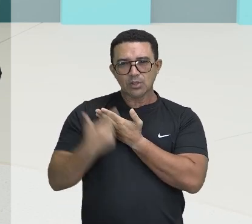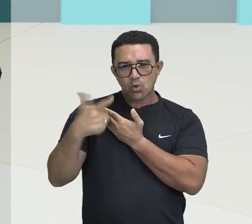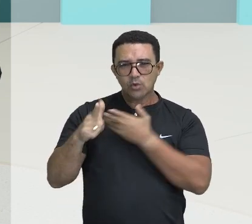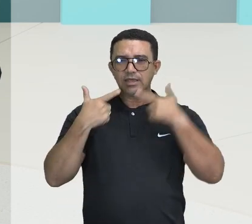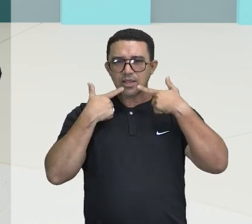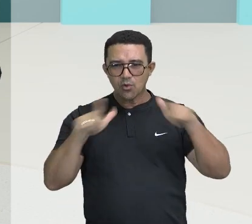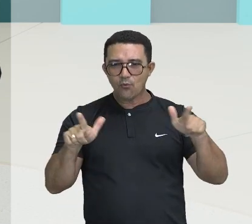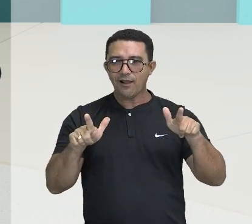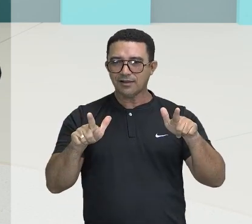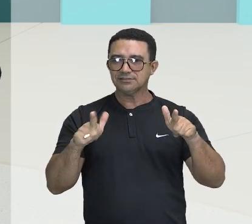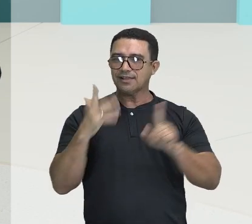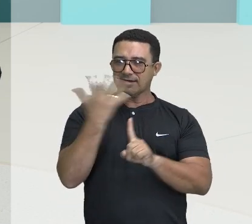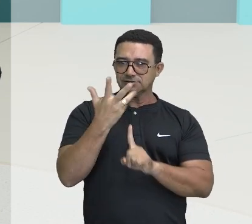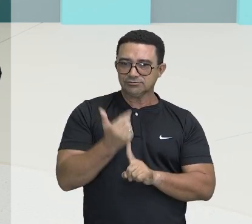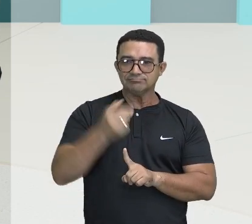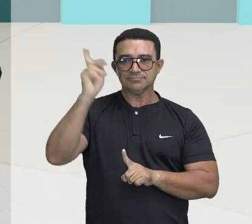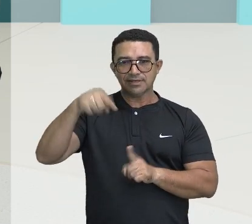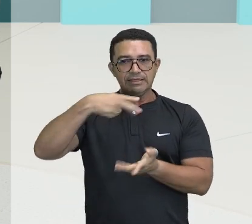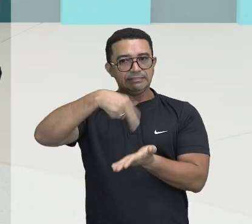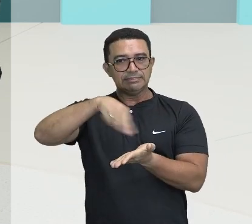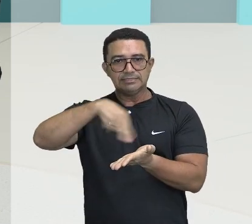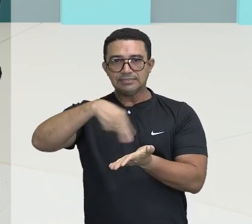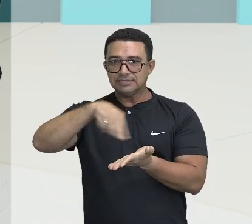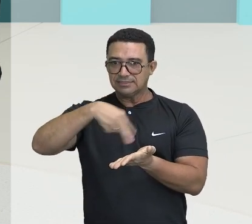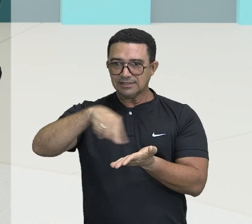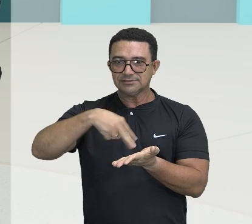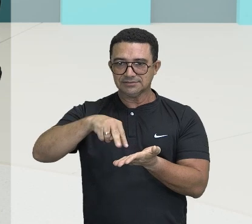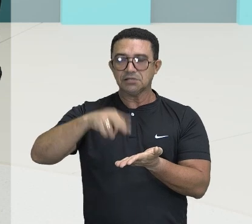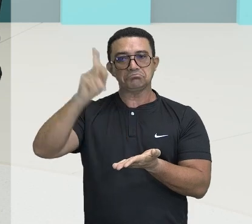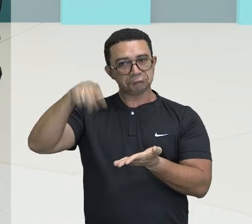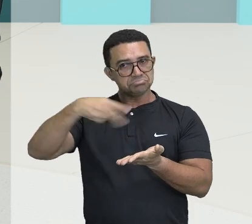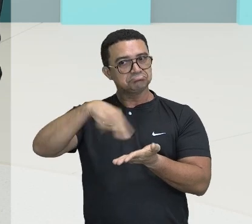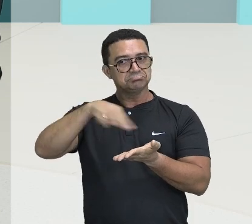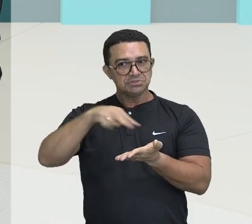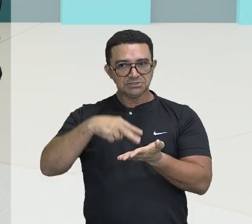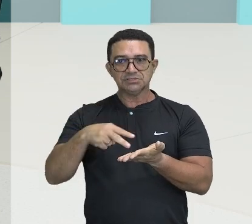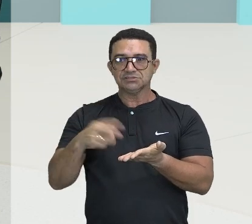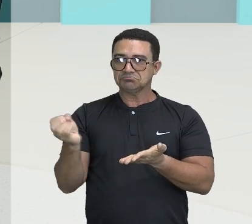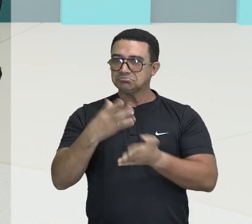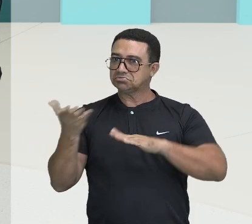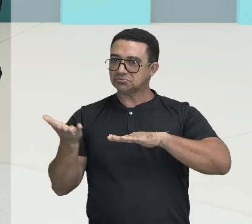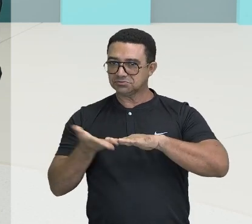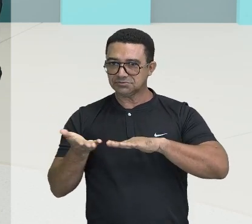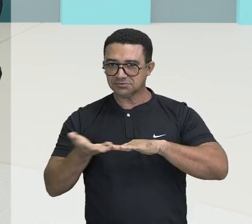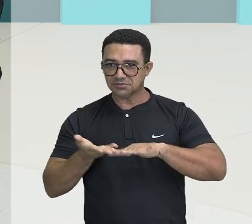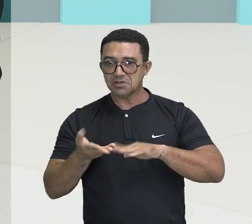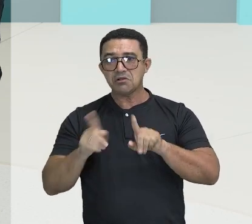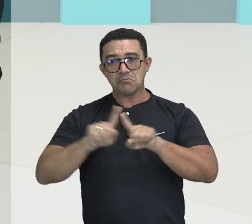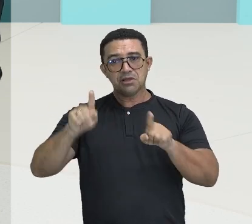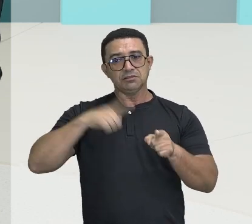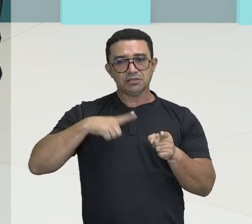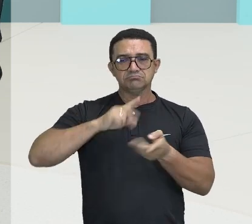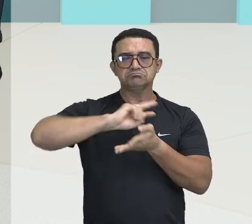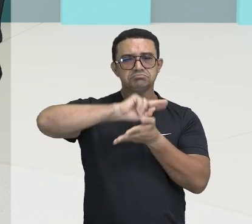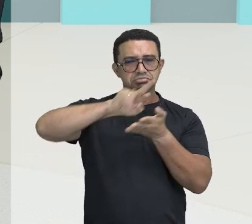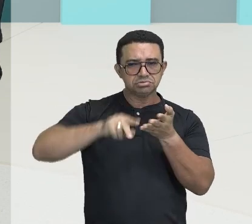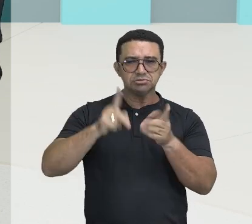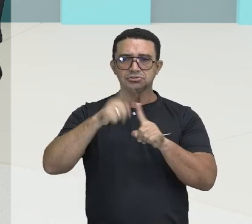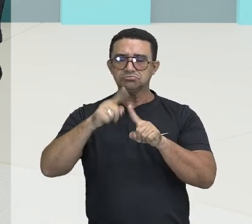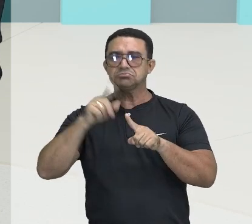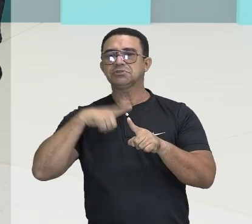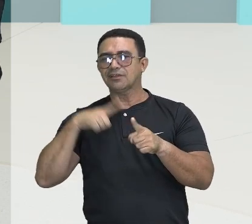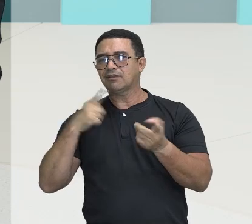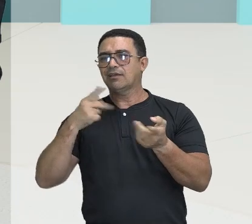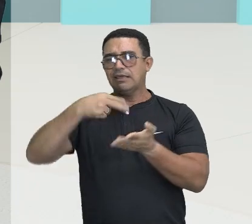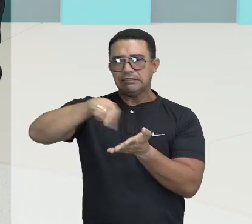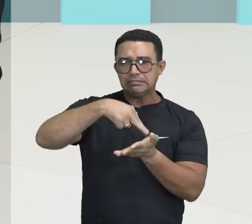que é a dança. Aqui nós temos uma dança contemporânea, mas também existem outros estilos de dança. Existe a dança